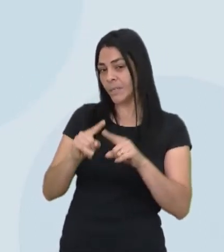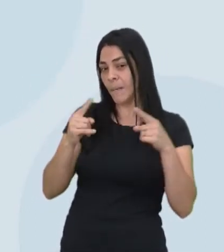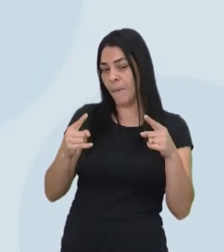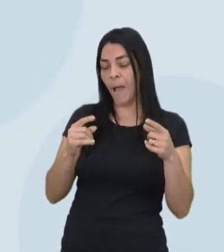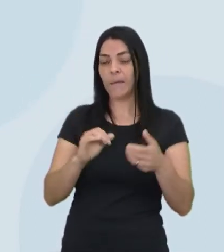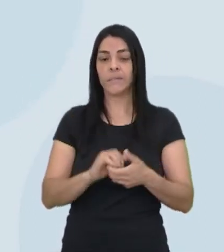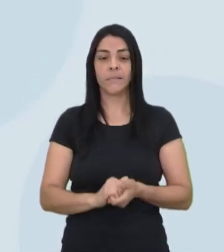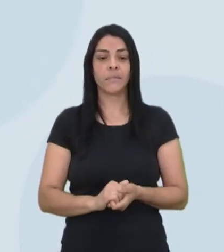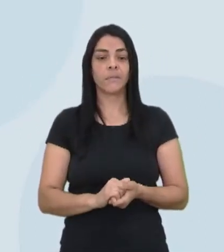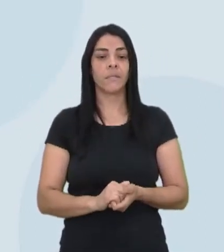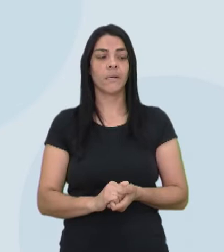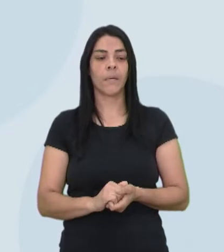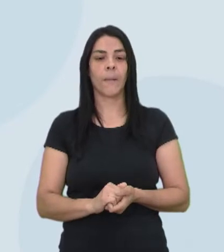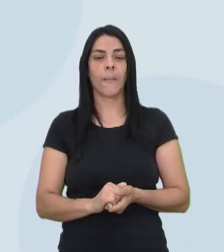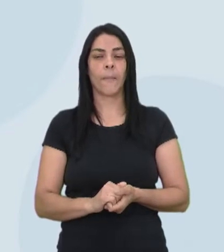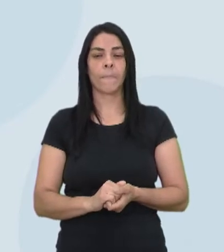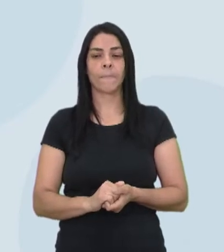assim,